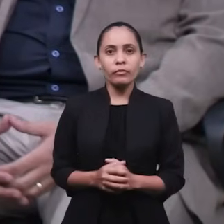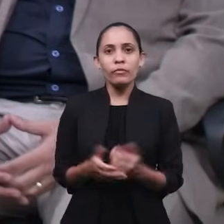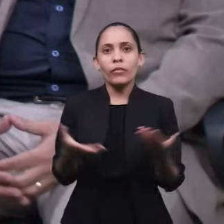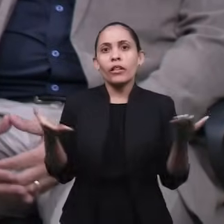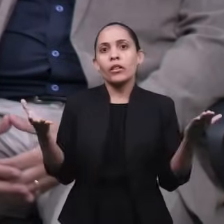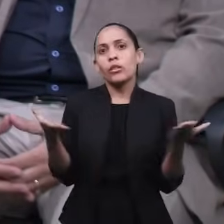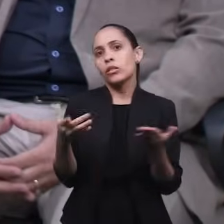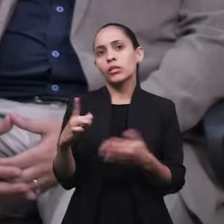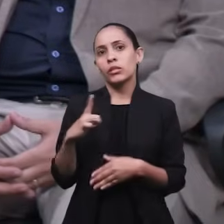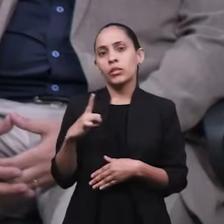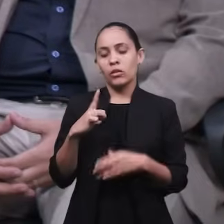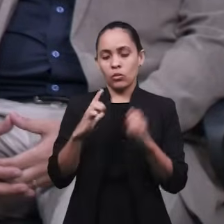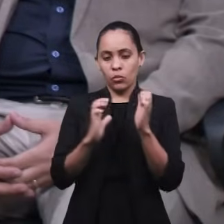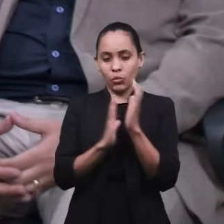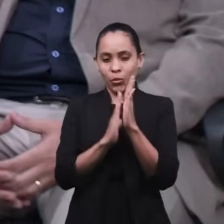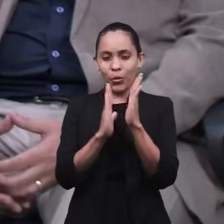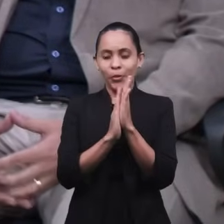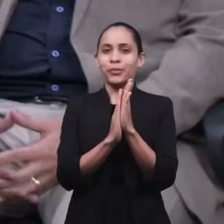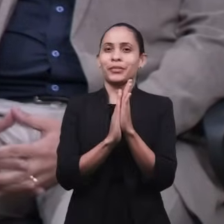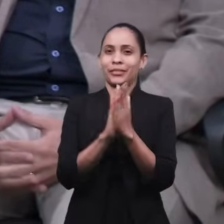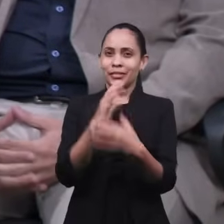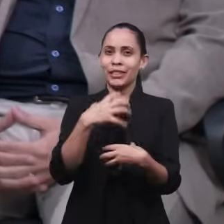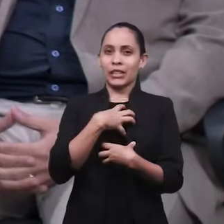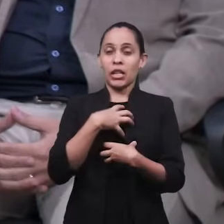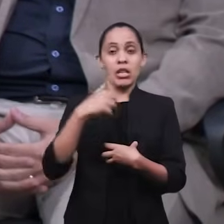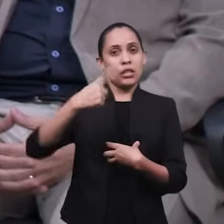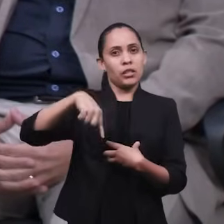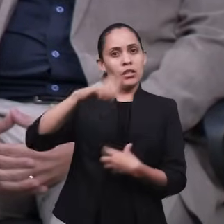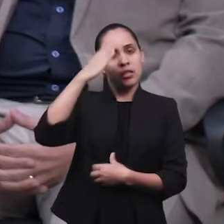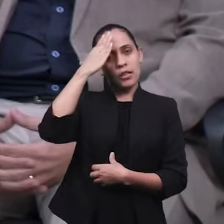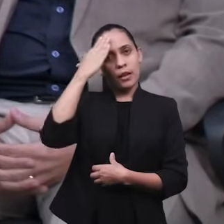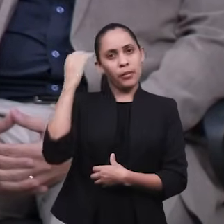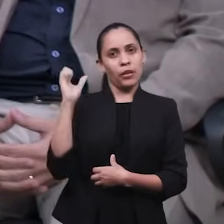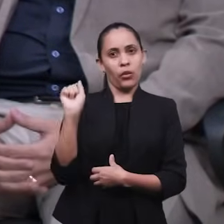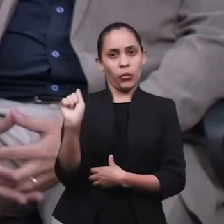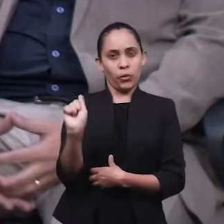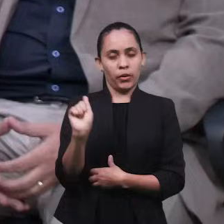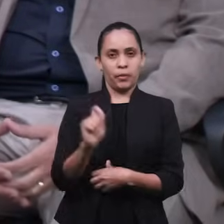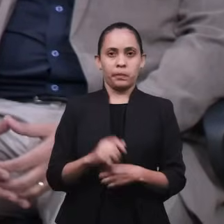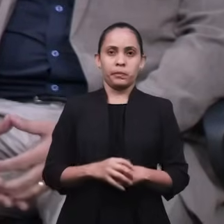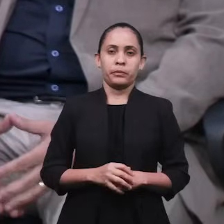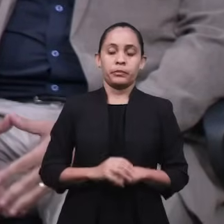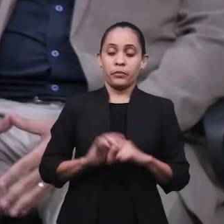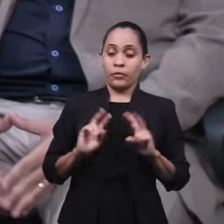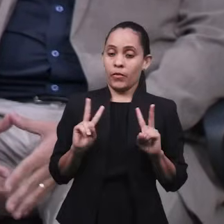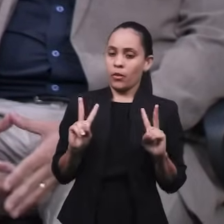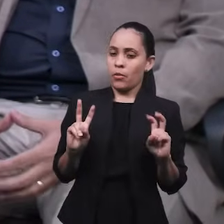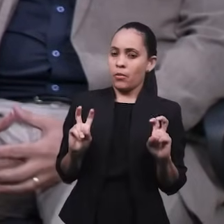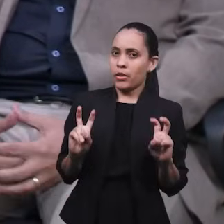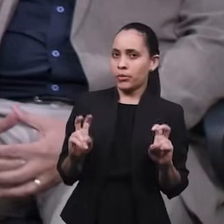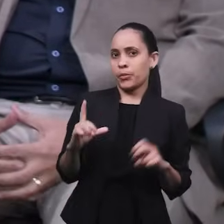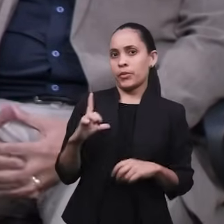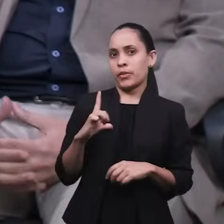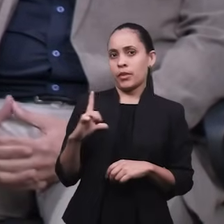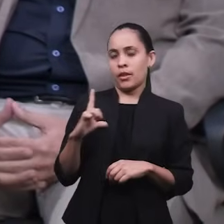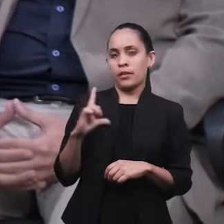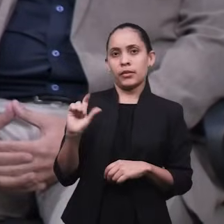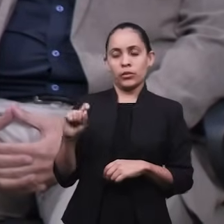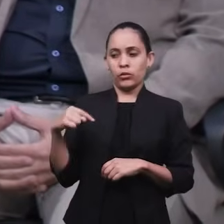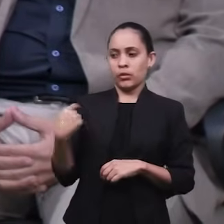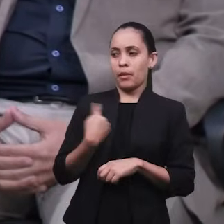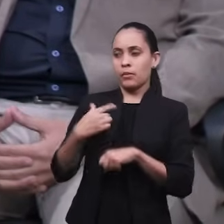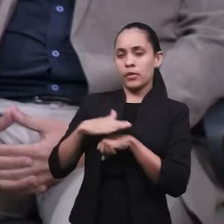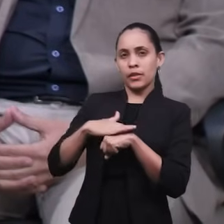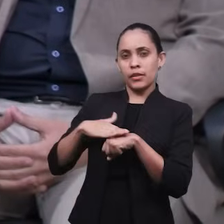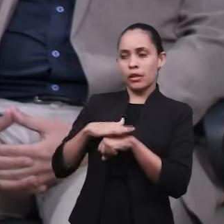entrarão dentro do louvor. Nós saberemos também sobre um assunto que é muito decorrente. Eu estava conversando